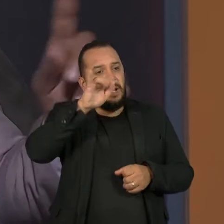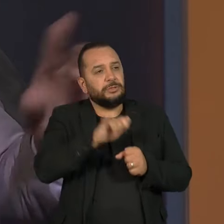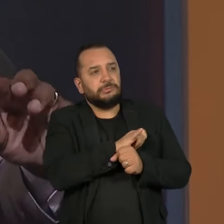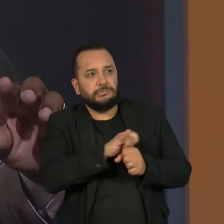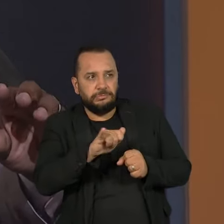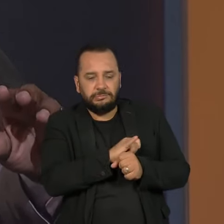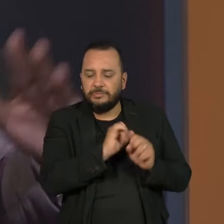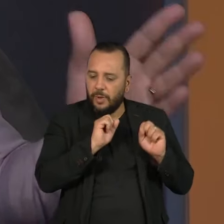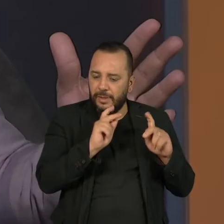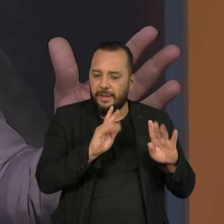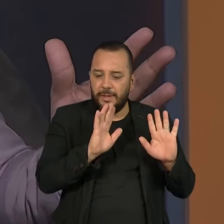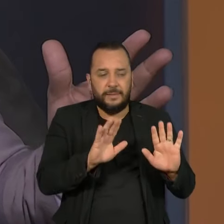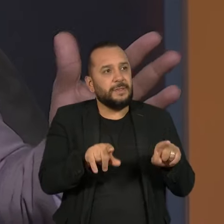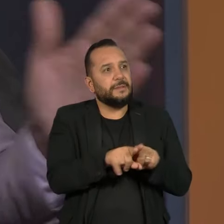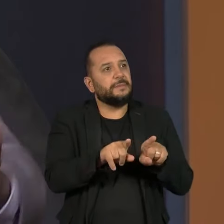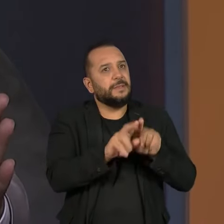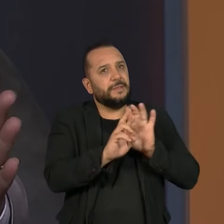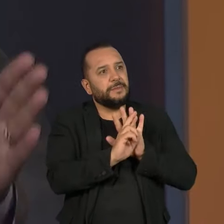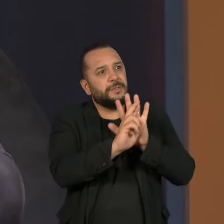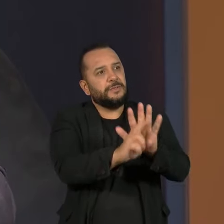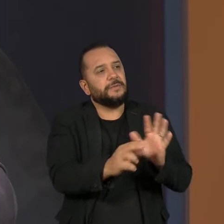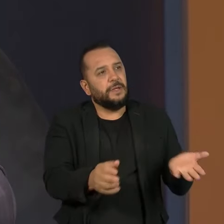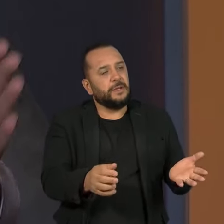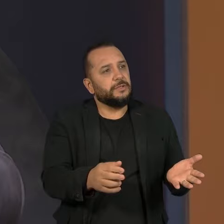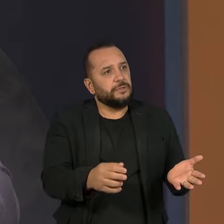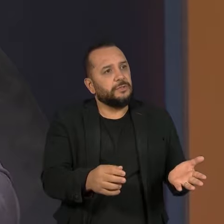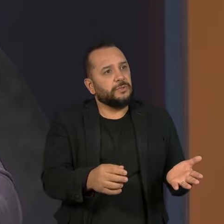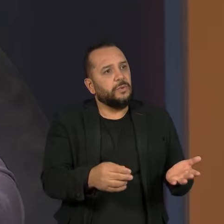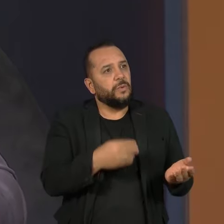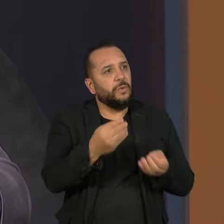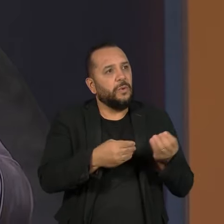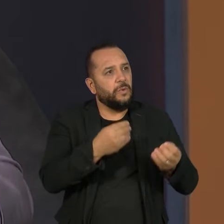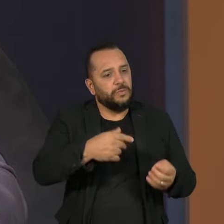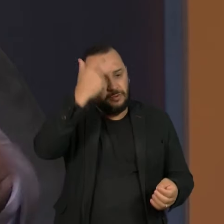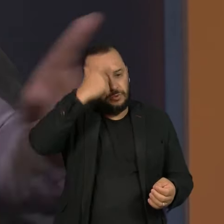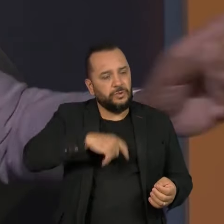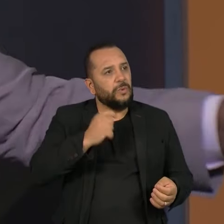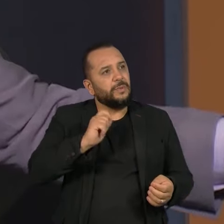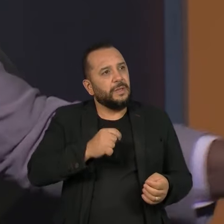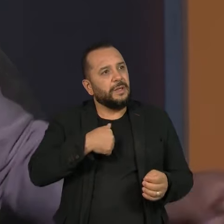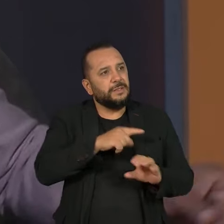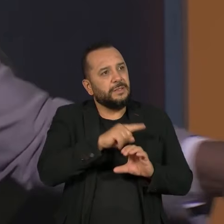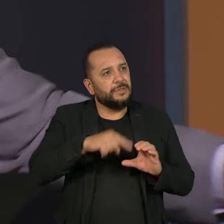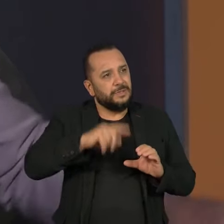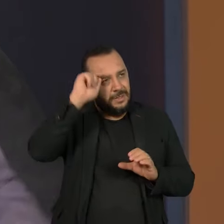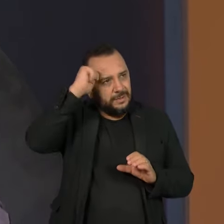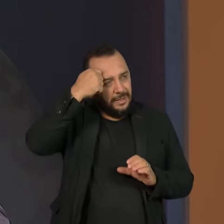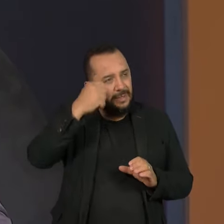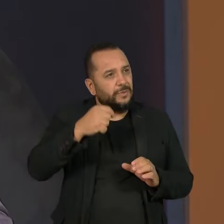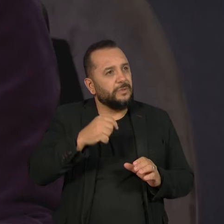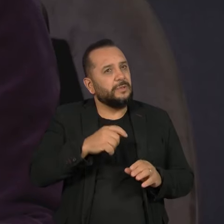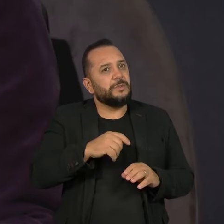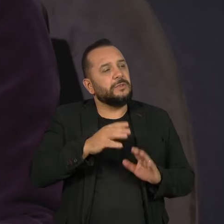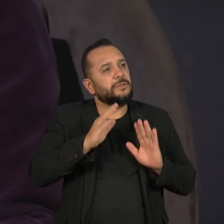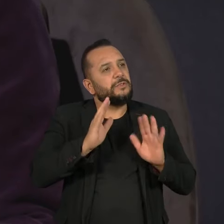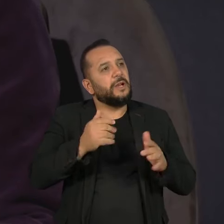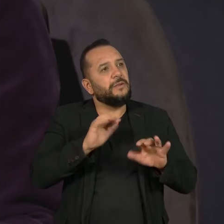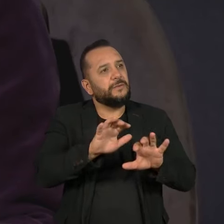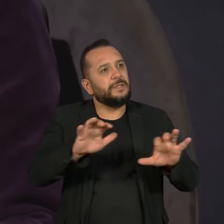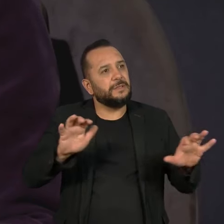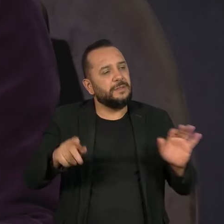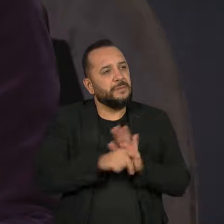também a representatividade, o quanto ser um cientista negro repercute lá na ponta, num jovem, numa